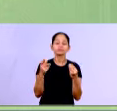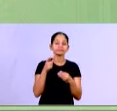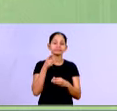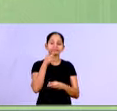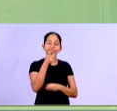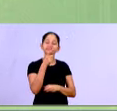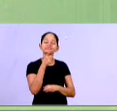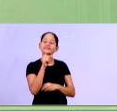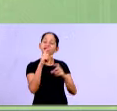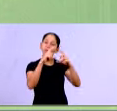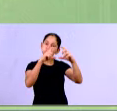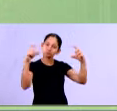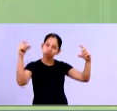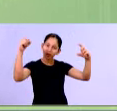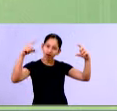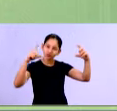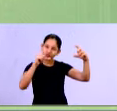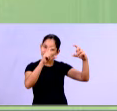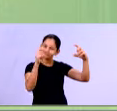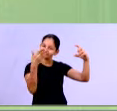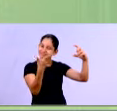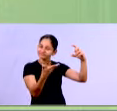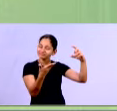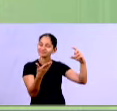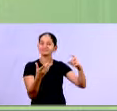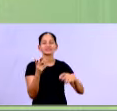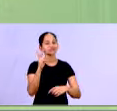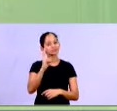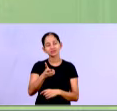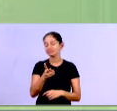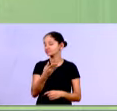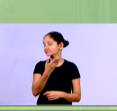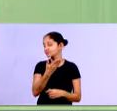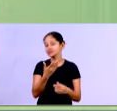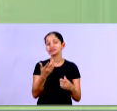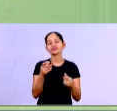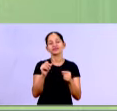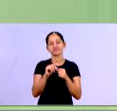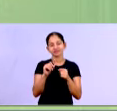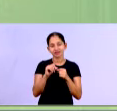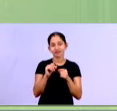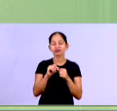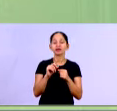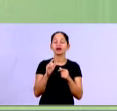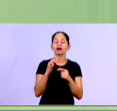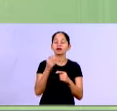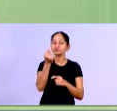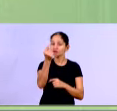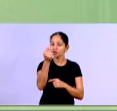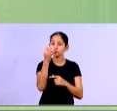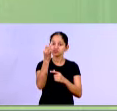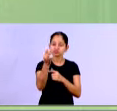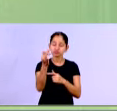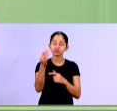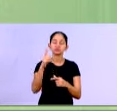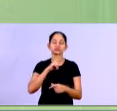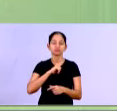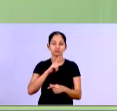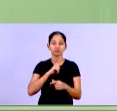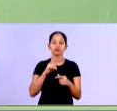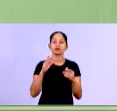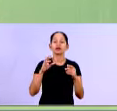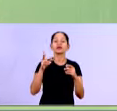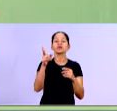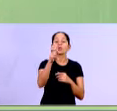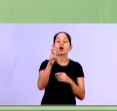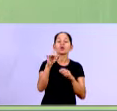está destacado aqui nos nossos slides. Valor futuro, futuro valor, é igual presente